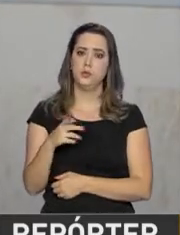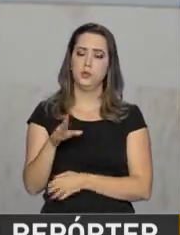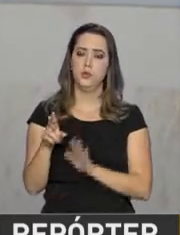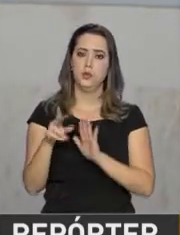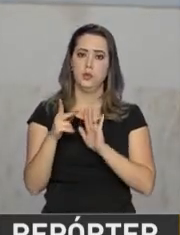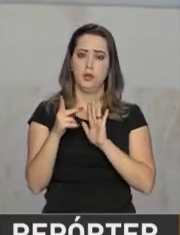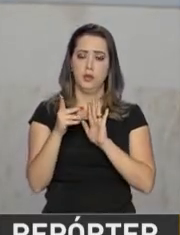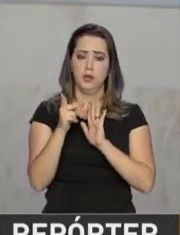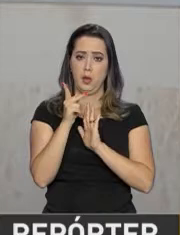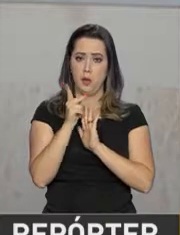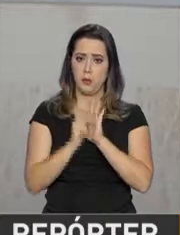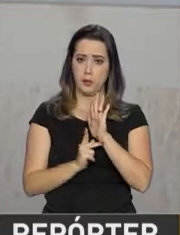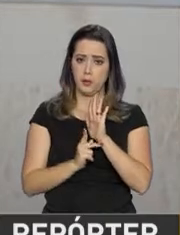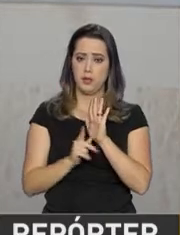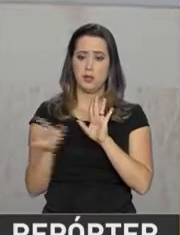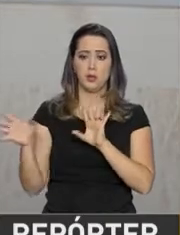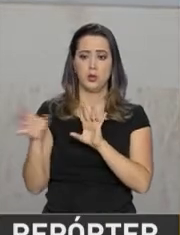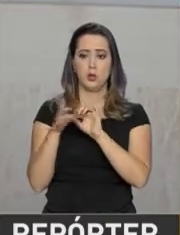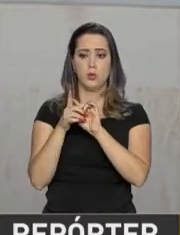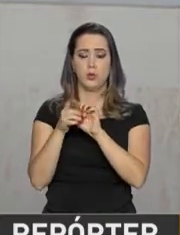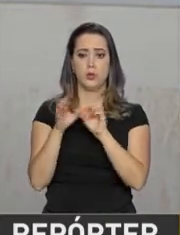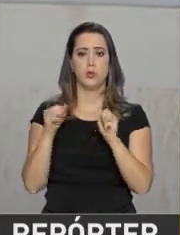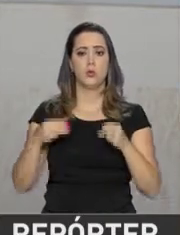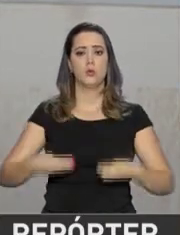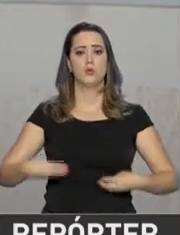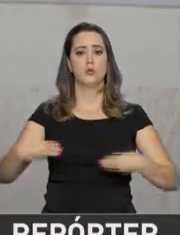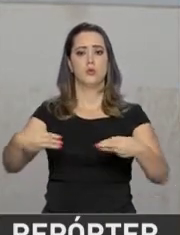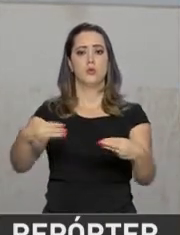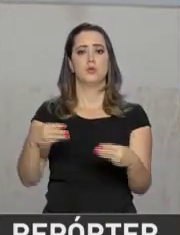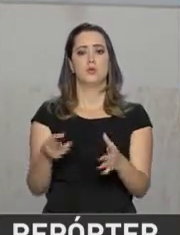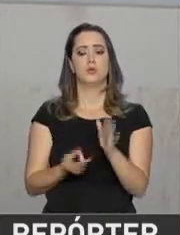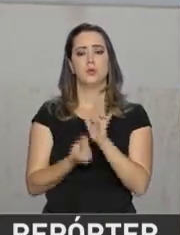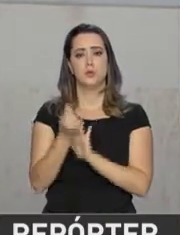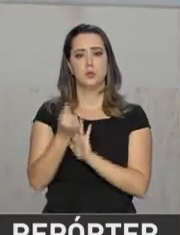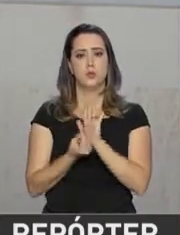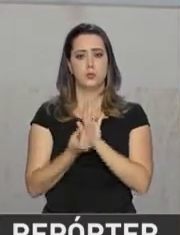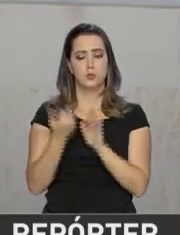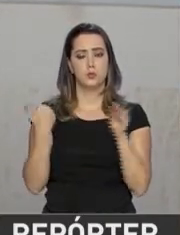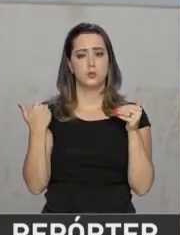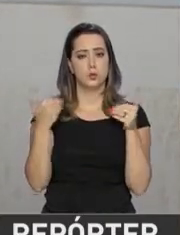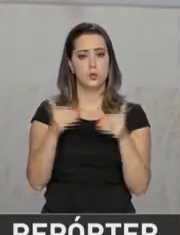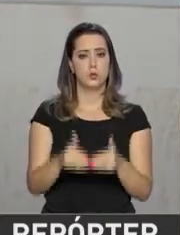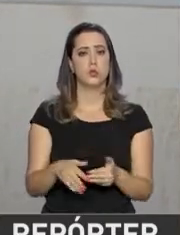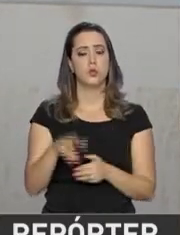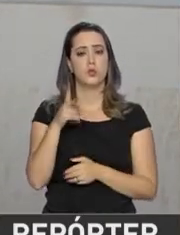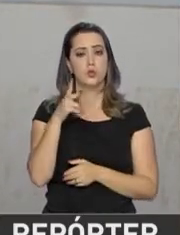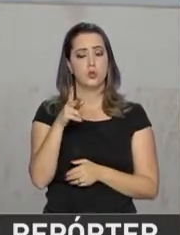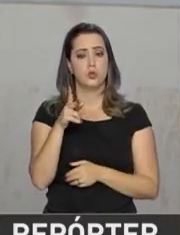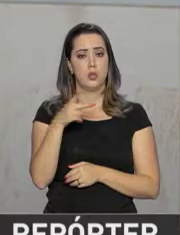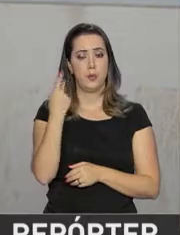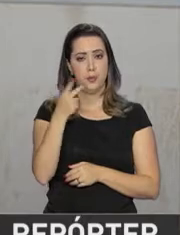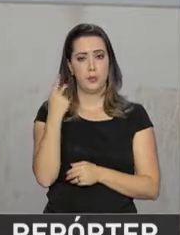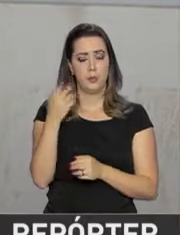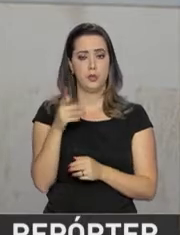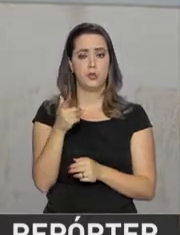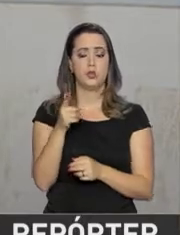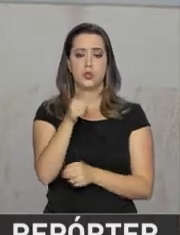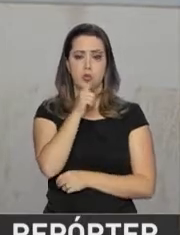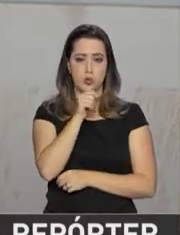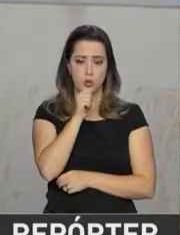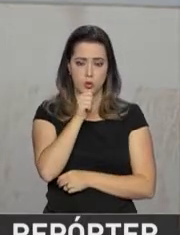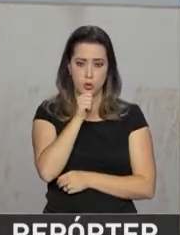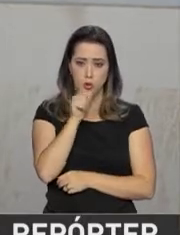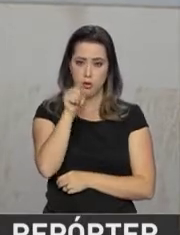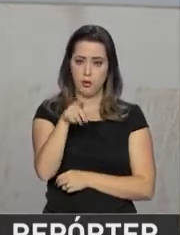que juntou todos esses ministérios que têm participação orçamentária para enfrentar políticas sobre drogas e que defende o